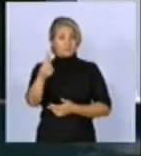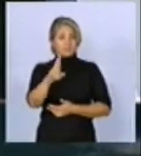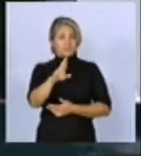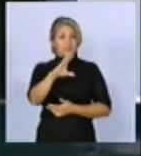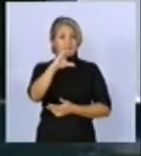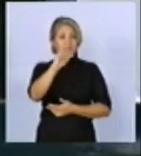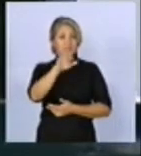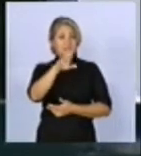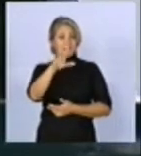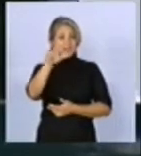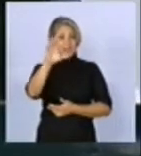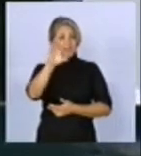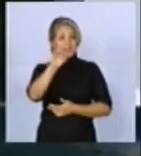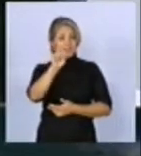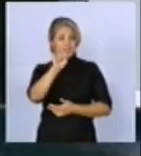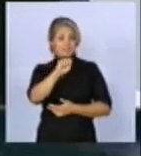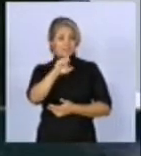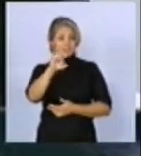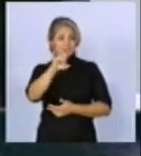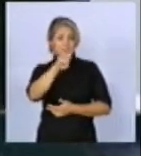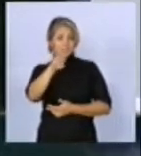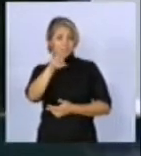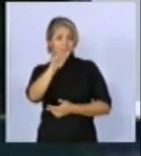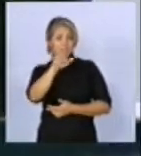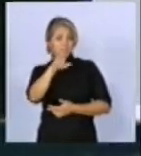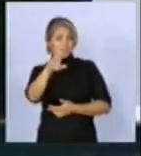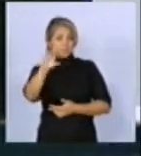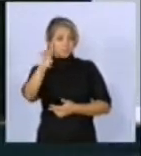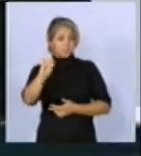lado chave Se o Antônio Lucas filha e